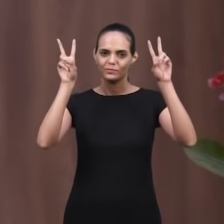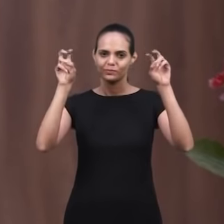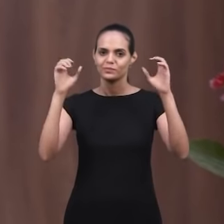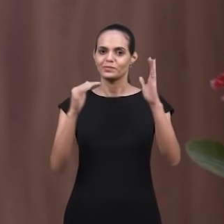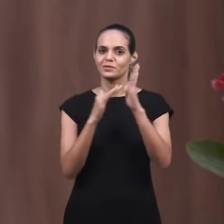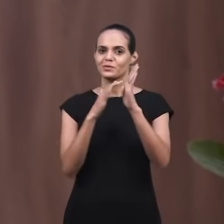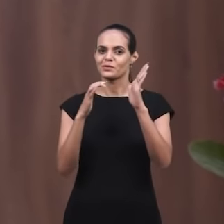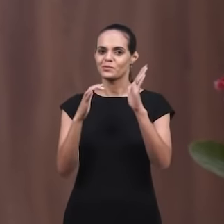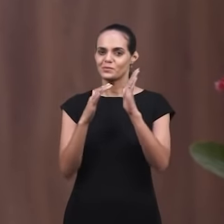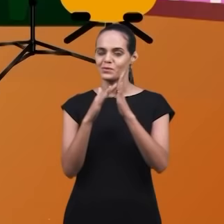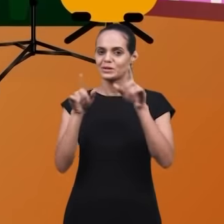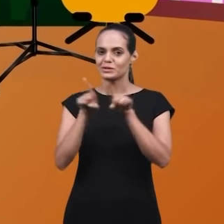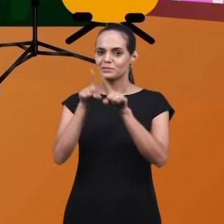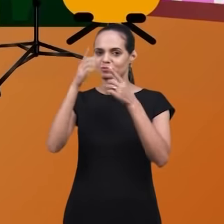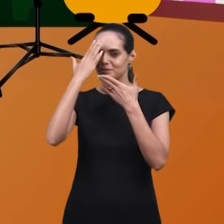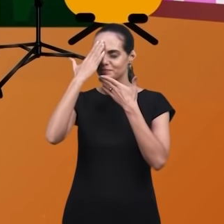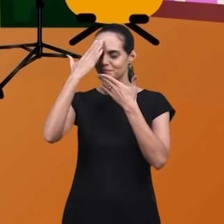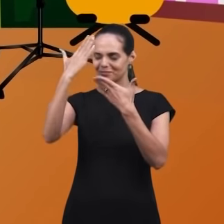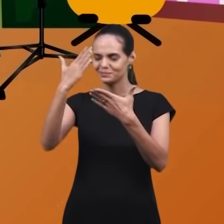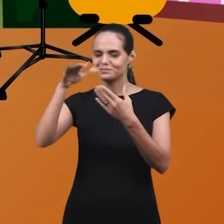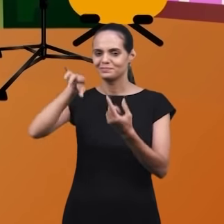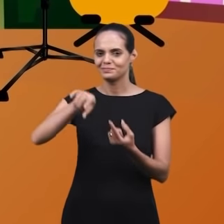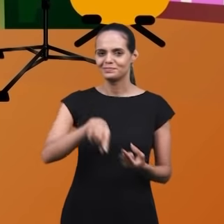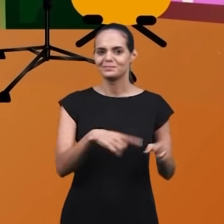e Gratidão.